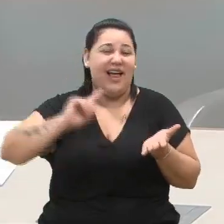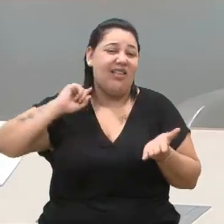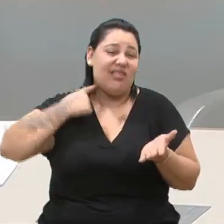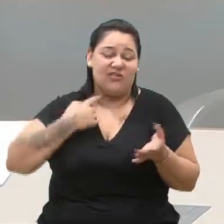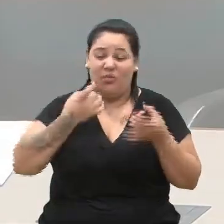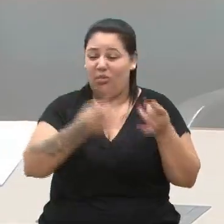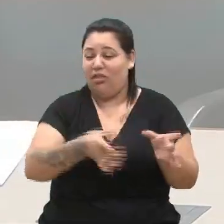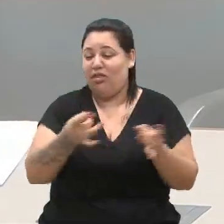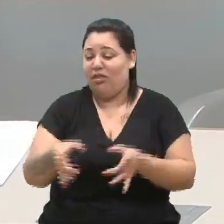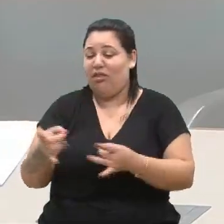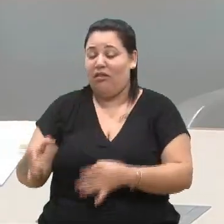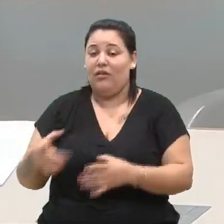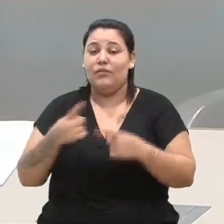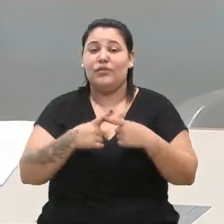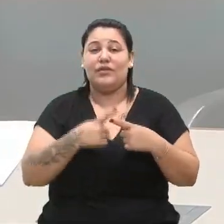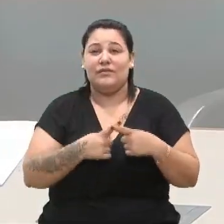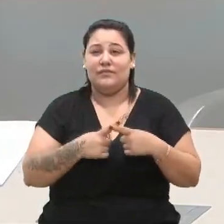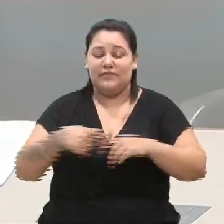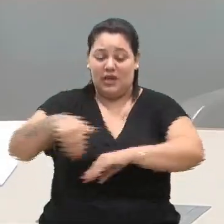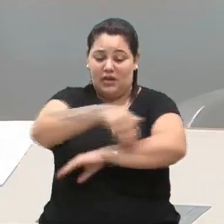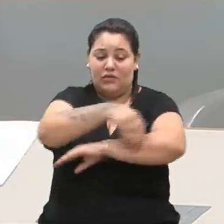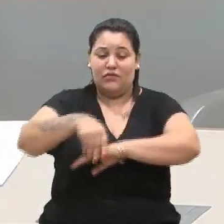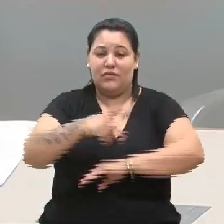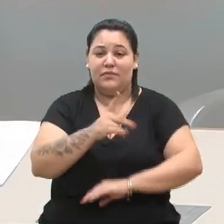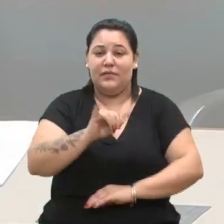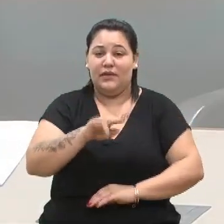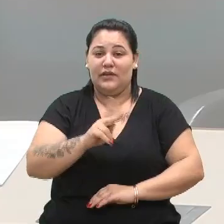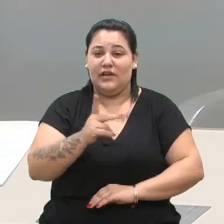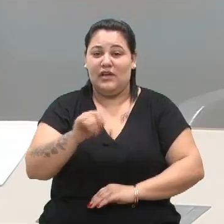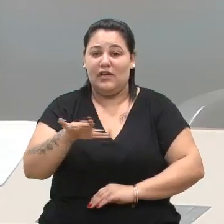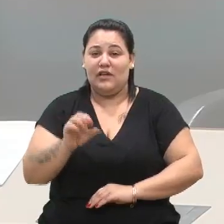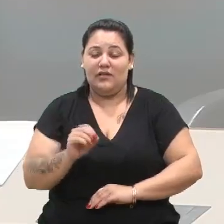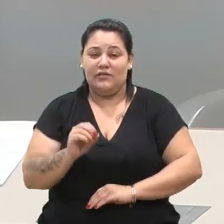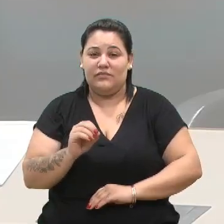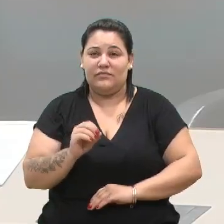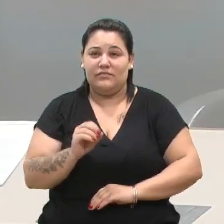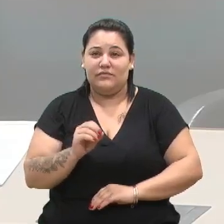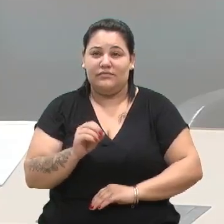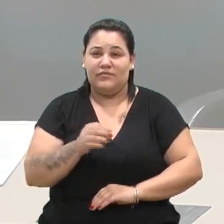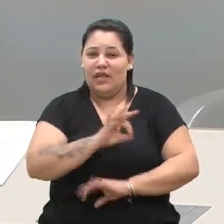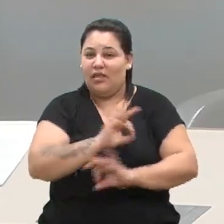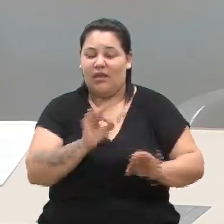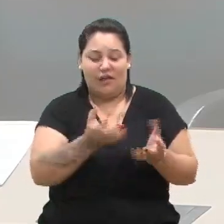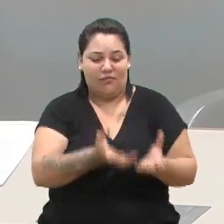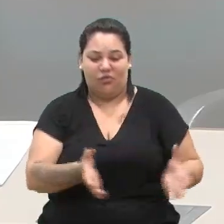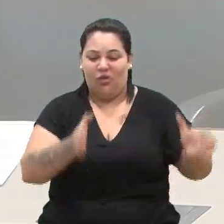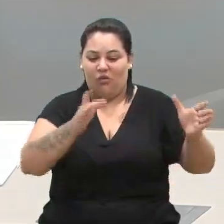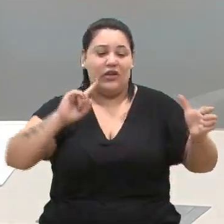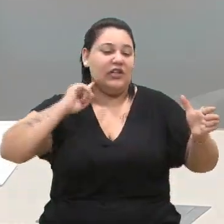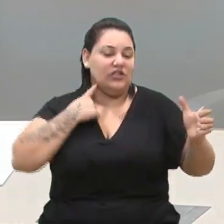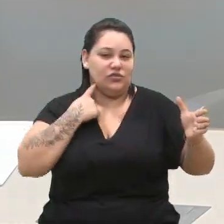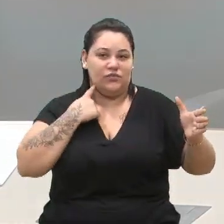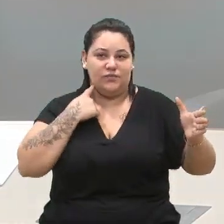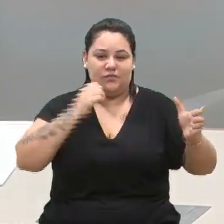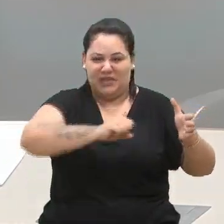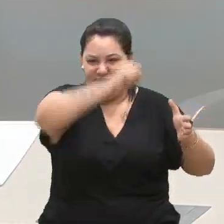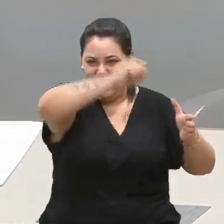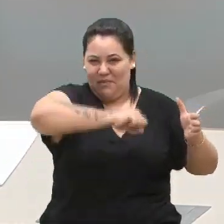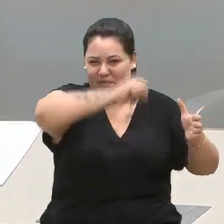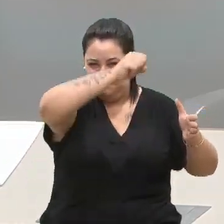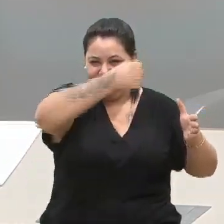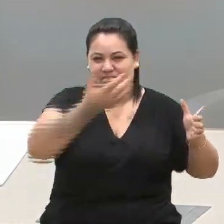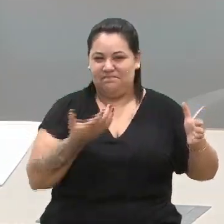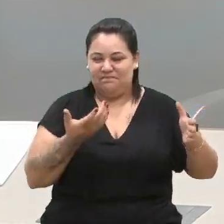quê? Na Pinheiro, ninguém mais quis os containers. No lado de cima, entre a